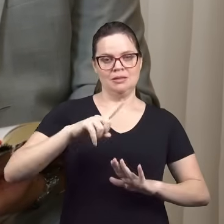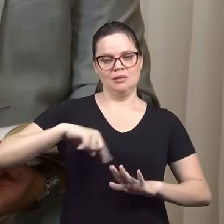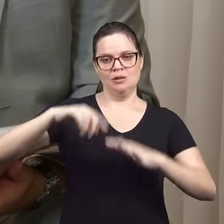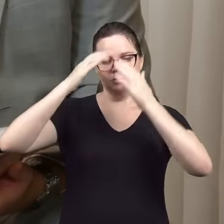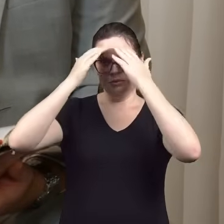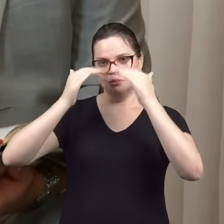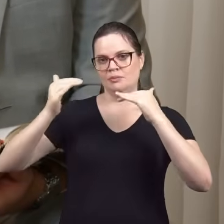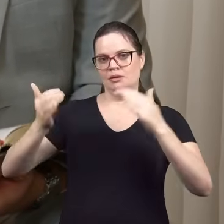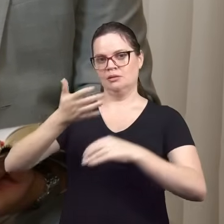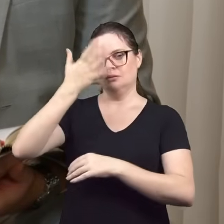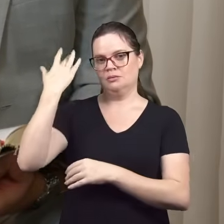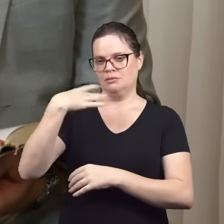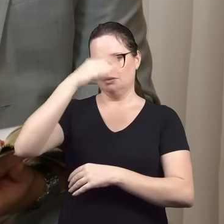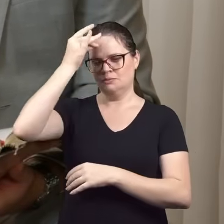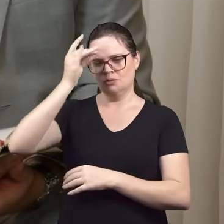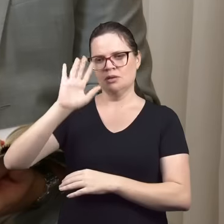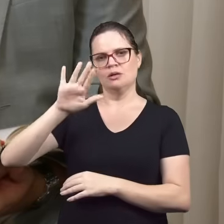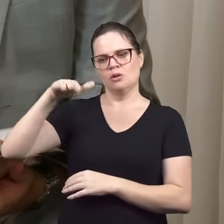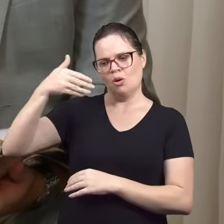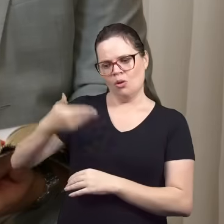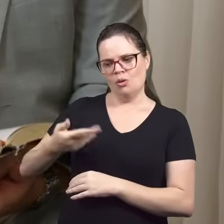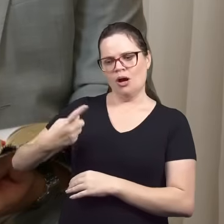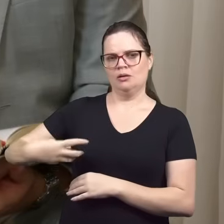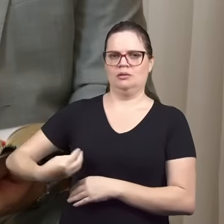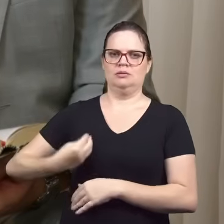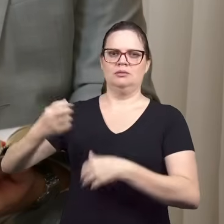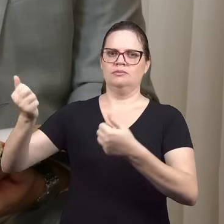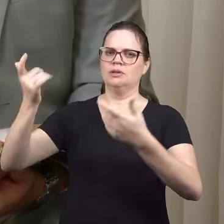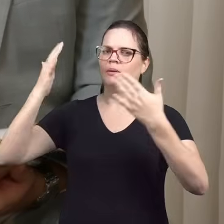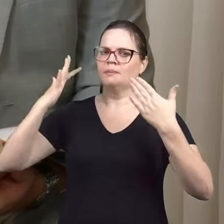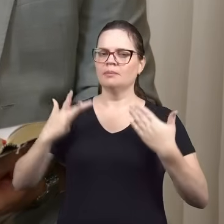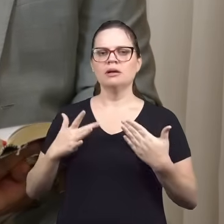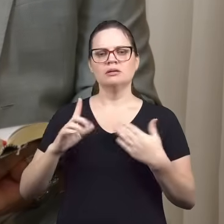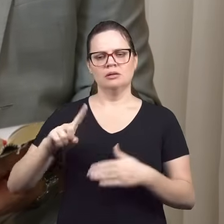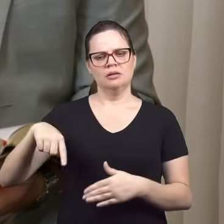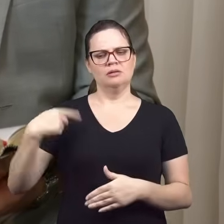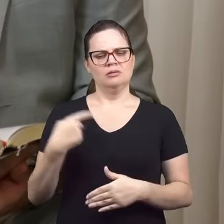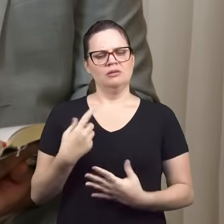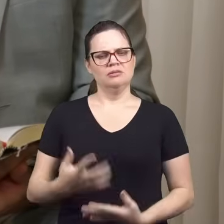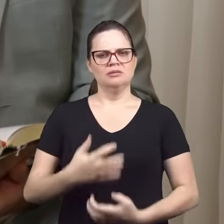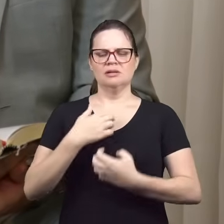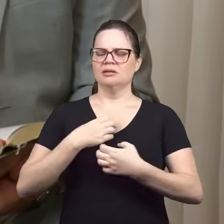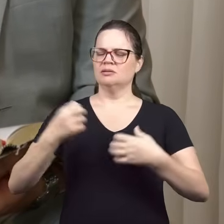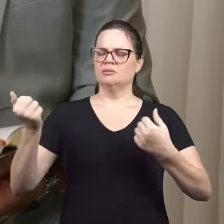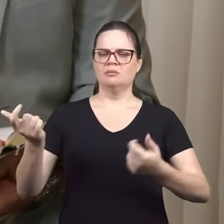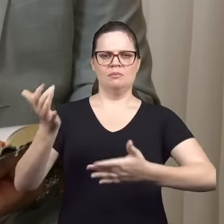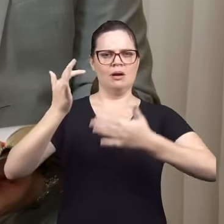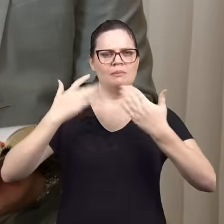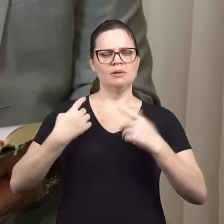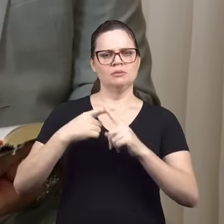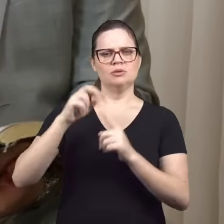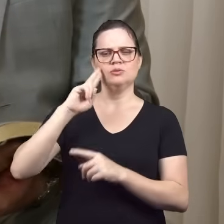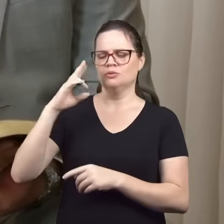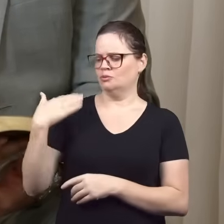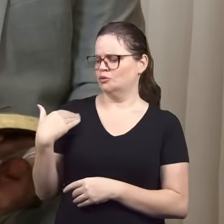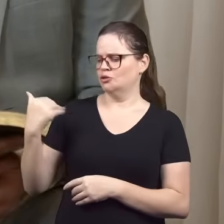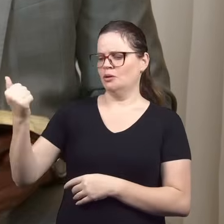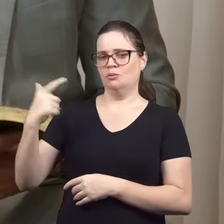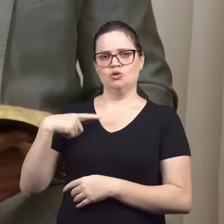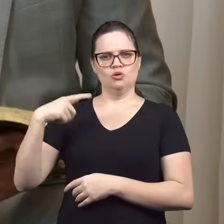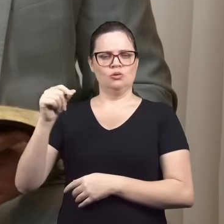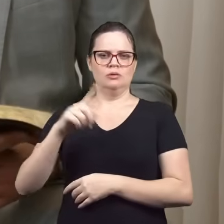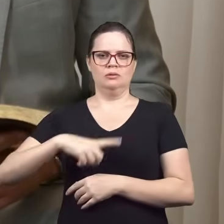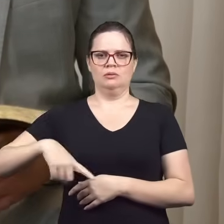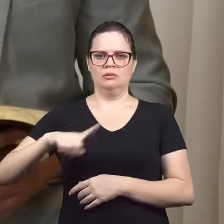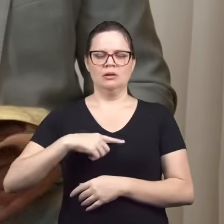né, ele nos honra, né? E é uma verdadeira honra mesmo estar na obra, né? Ser um escolhido do Senhor, né? E nós temos como exemplo,